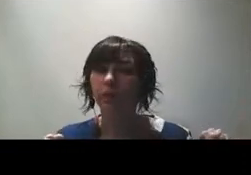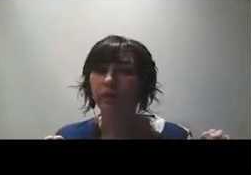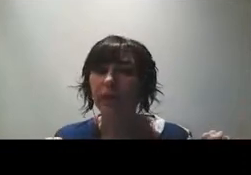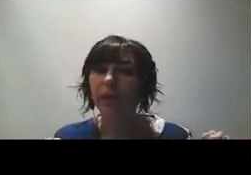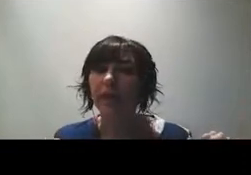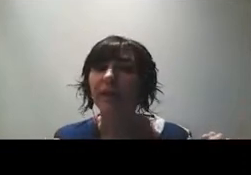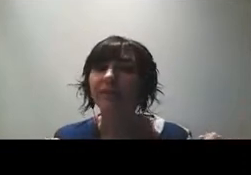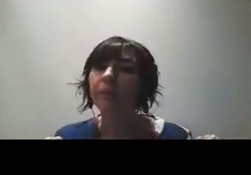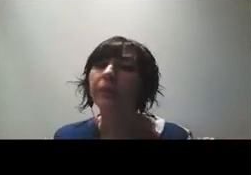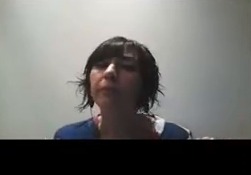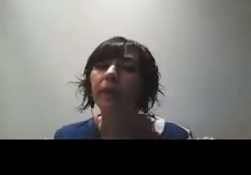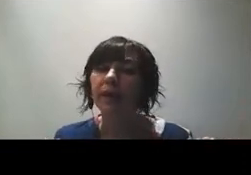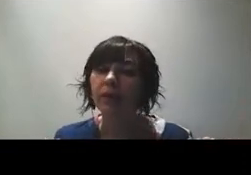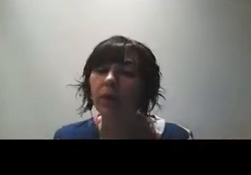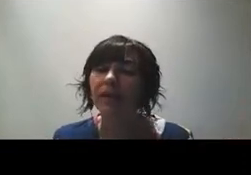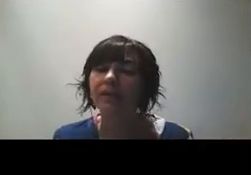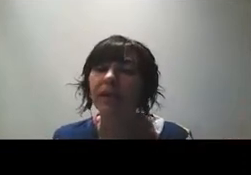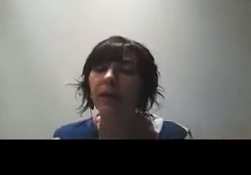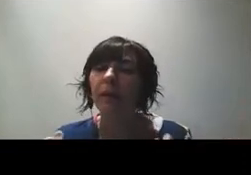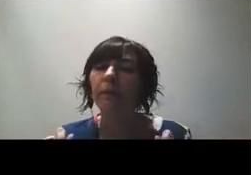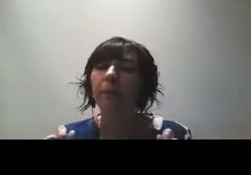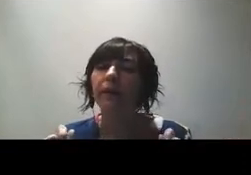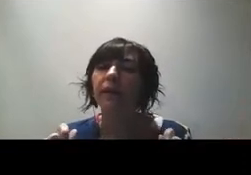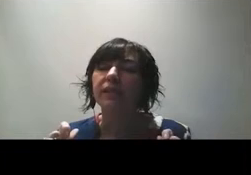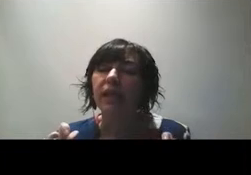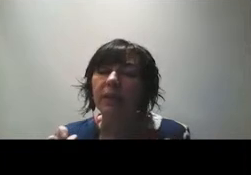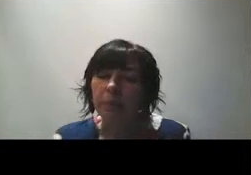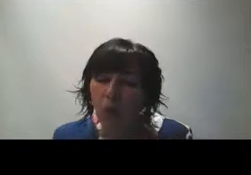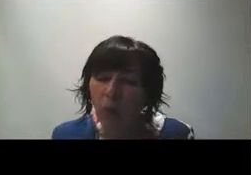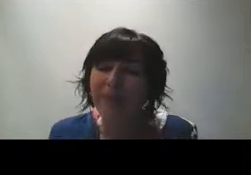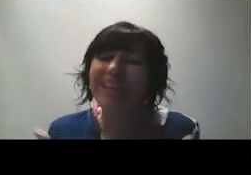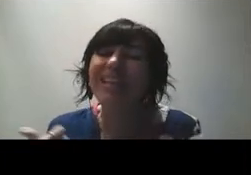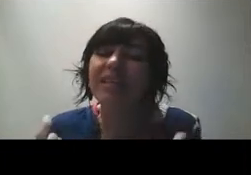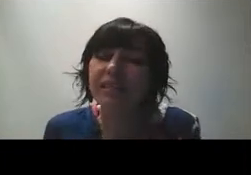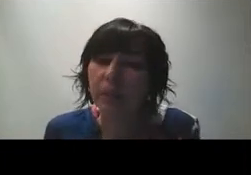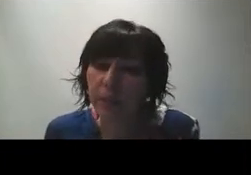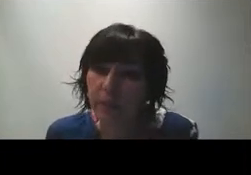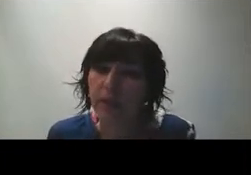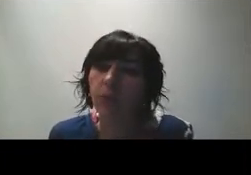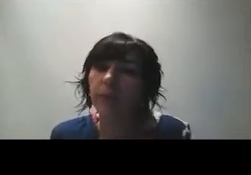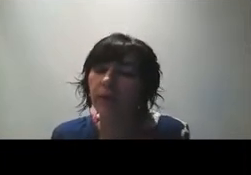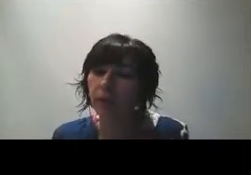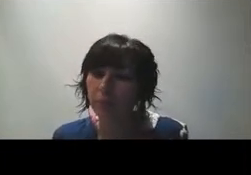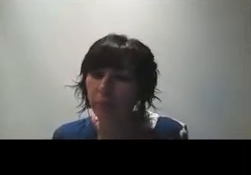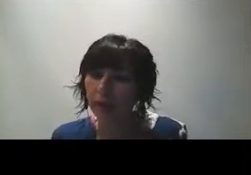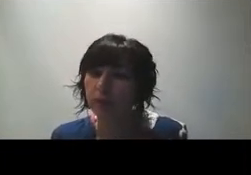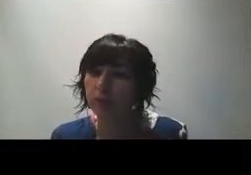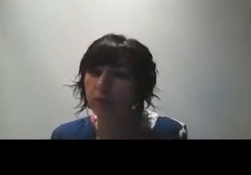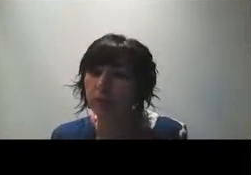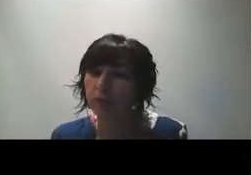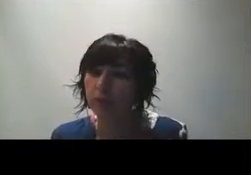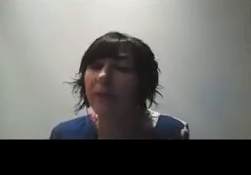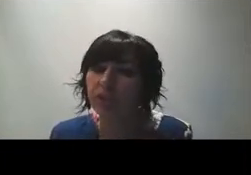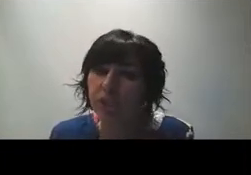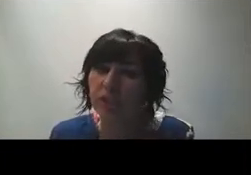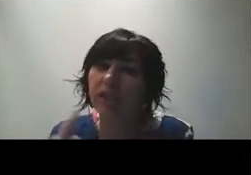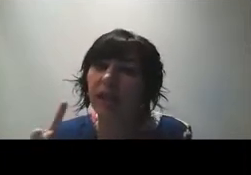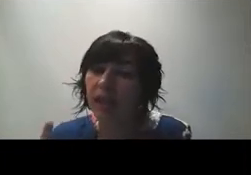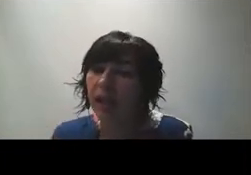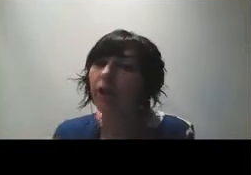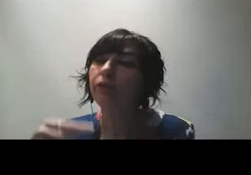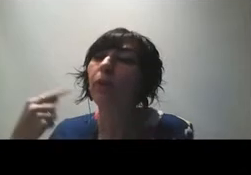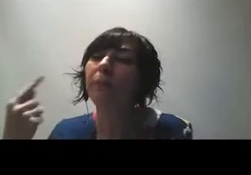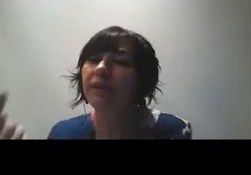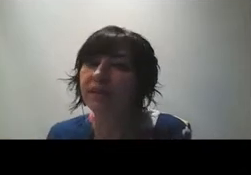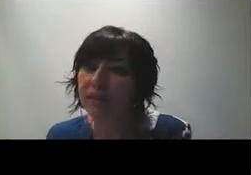desenvolver ele tem primeiro essa ele mobiliza primeiro pelo Impacto atingir